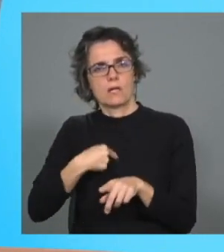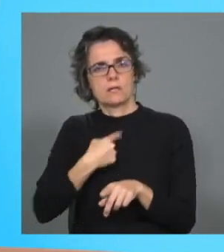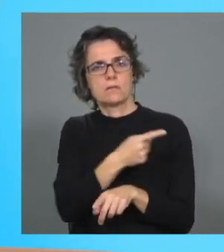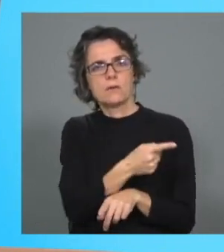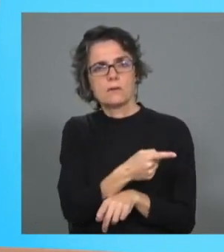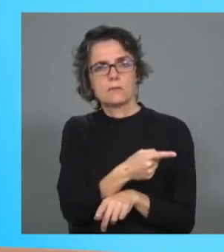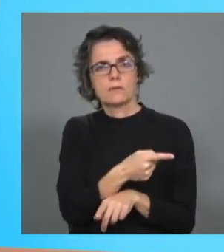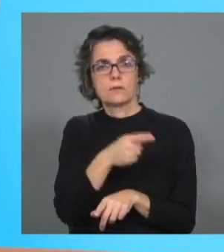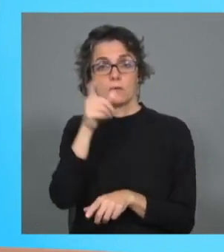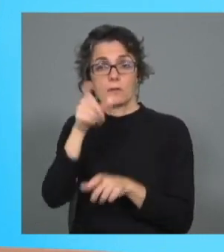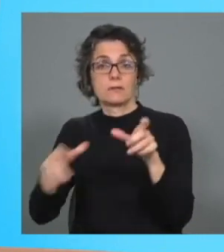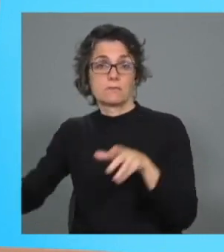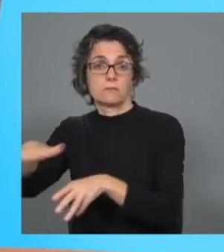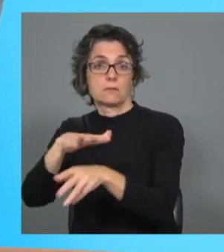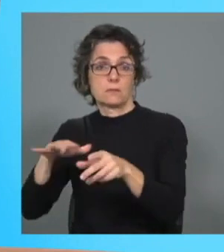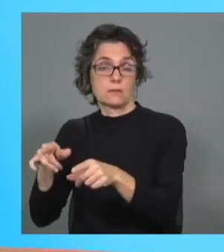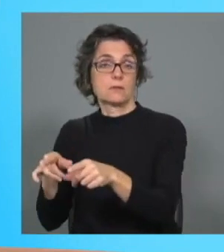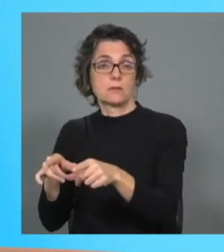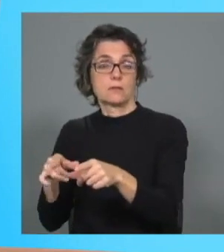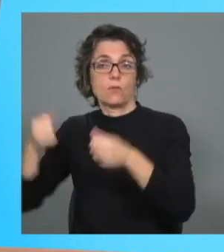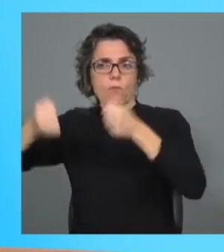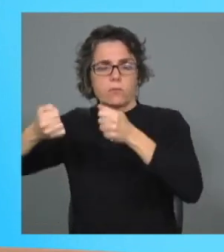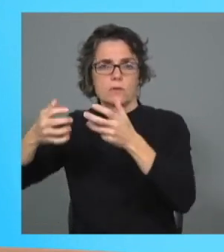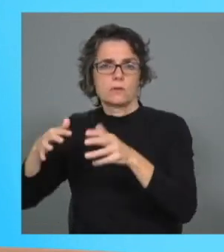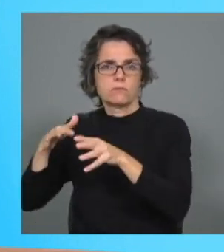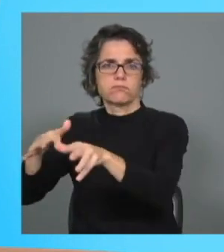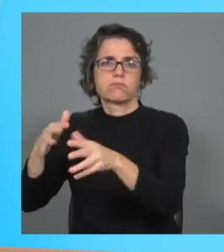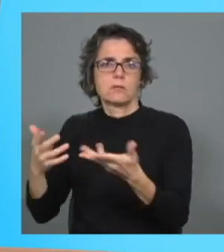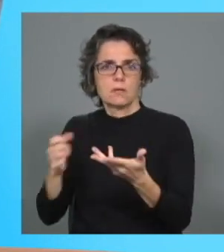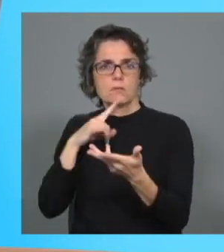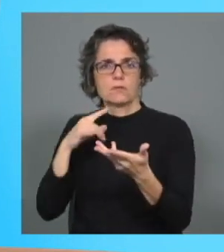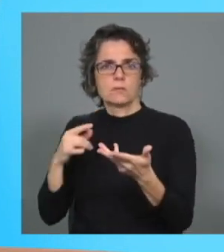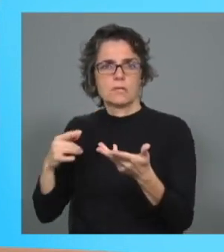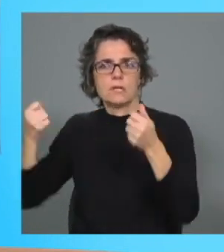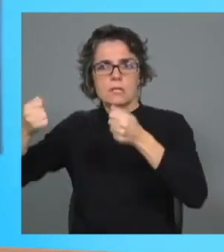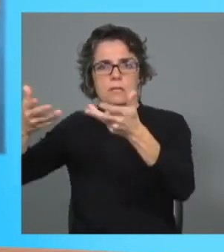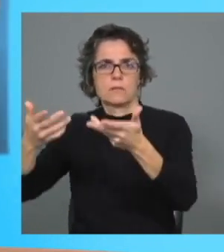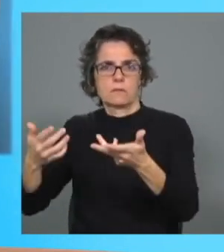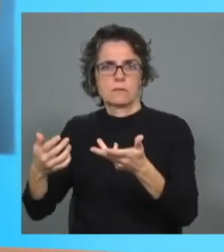conseguir juntar uns trocos, por assim dizer, que é para ir para